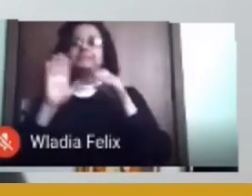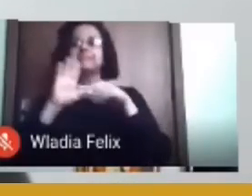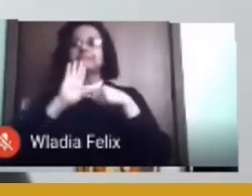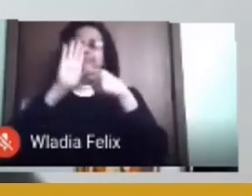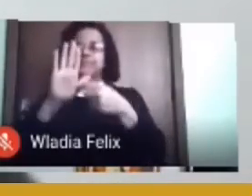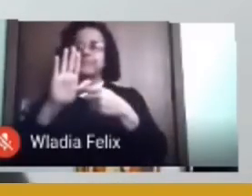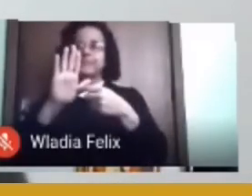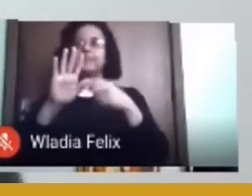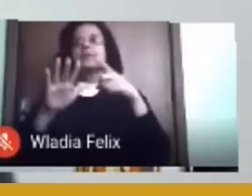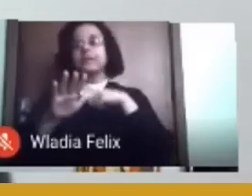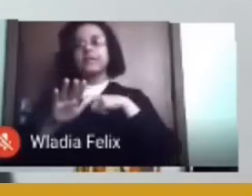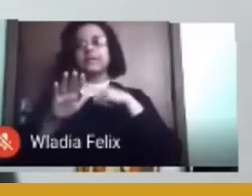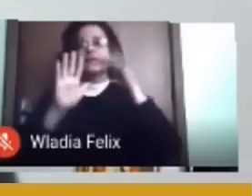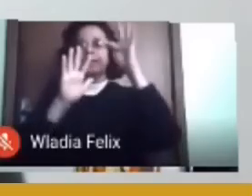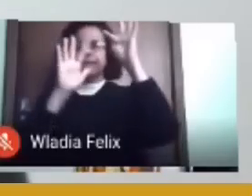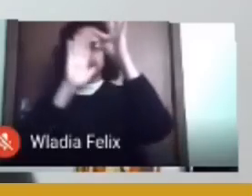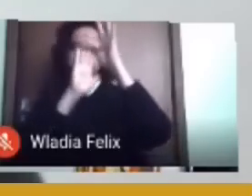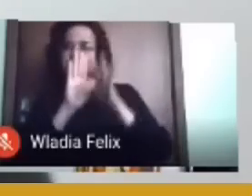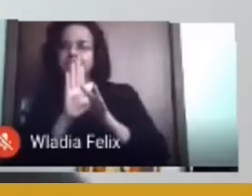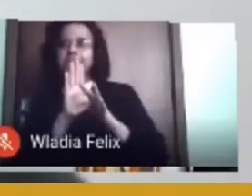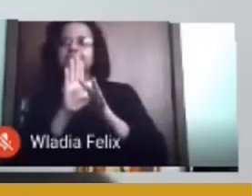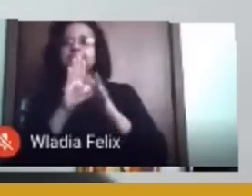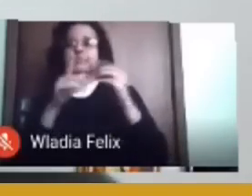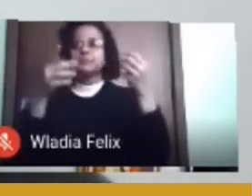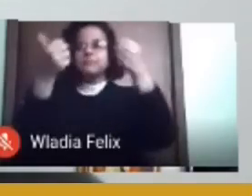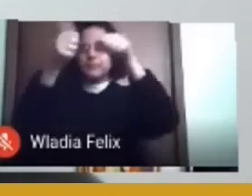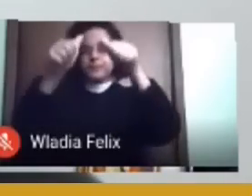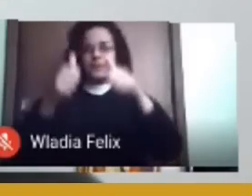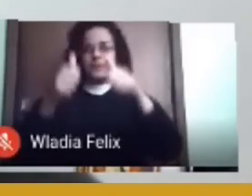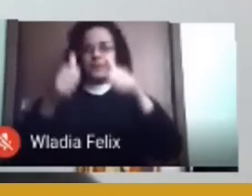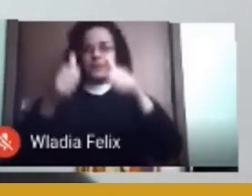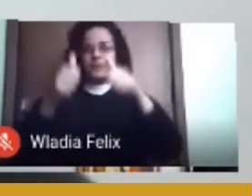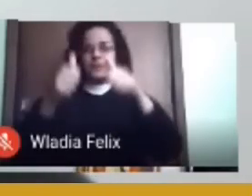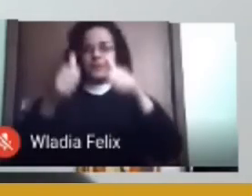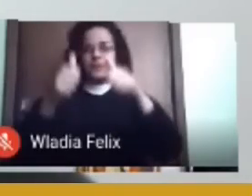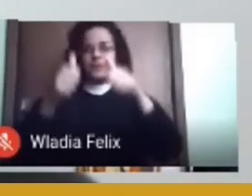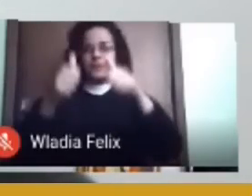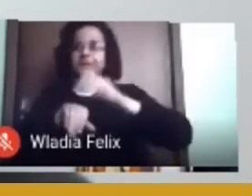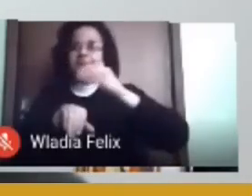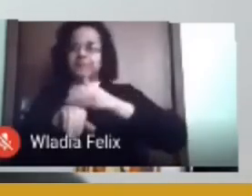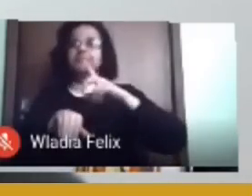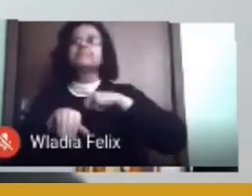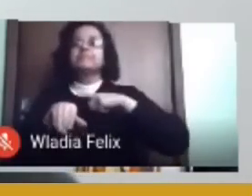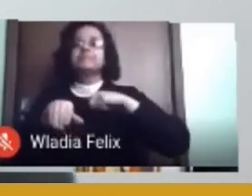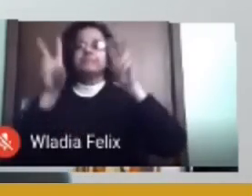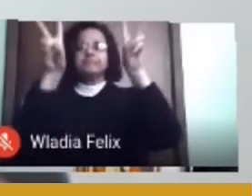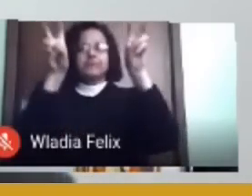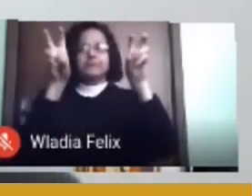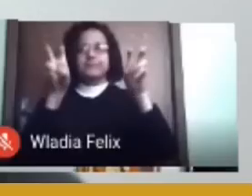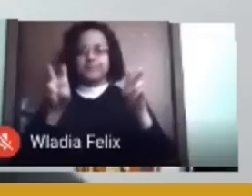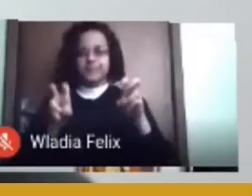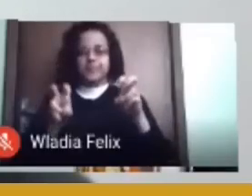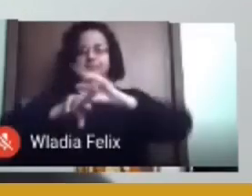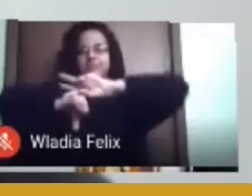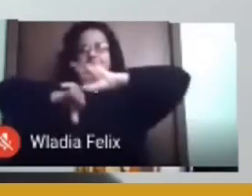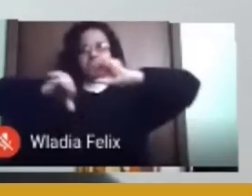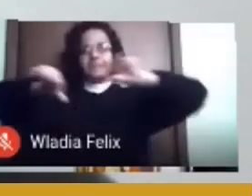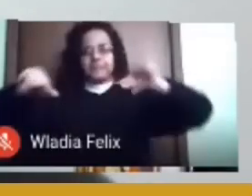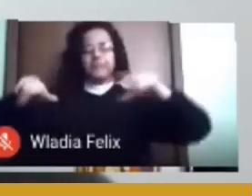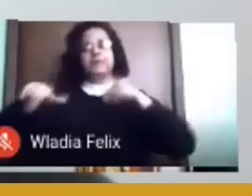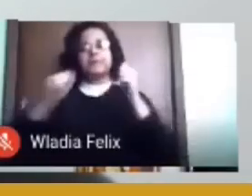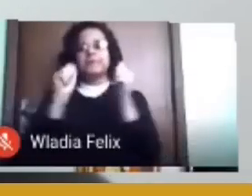sobre vários assuntos, incluindo violência sexual contra crianças e adolescentes. Por fim, quero estender novamente os meus